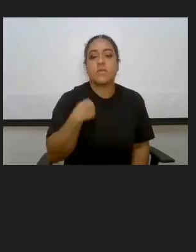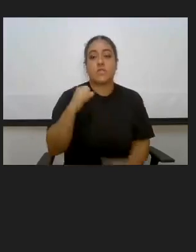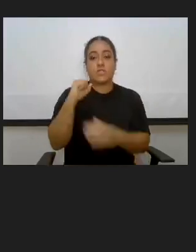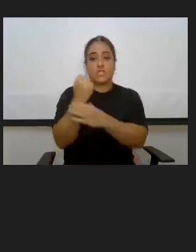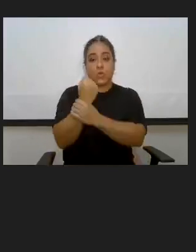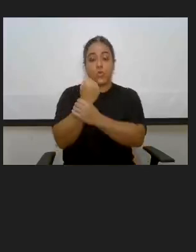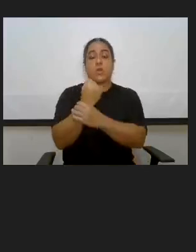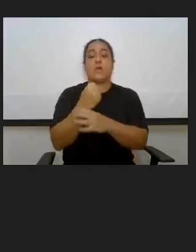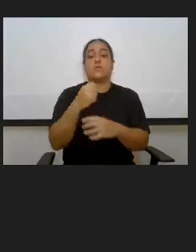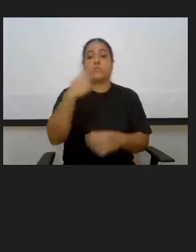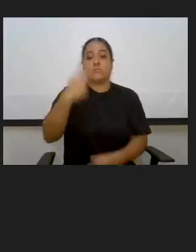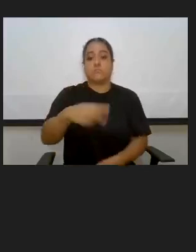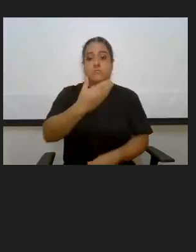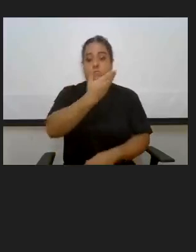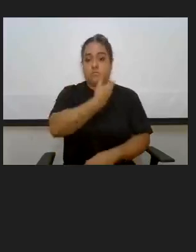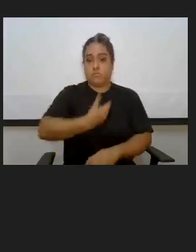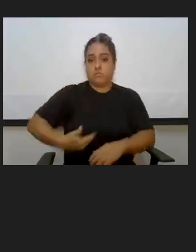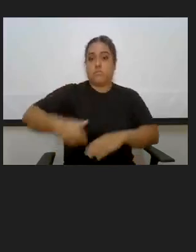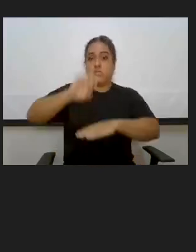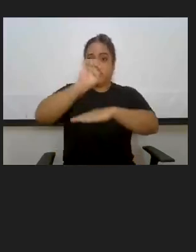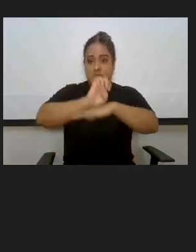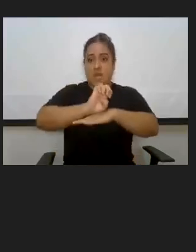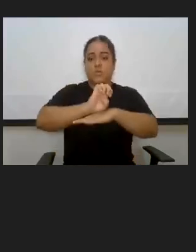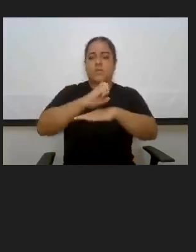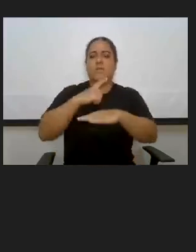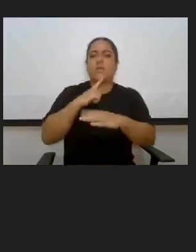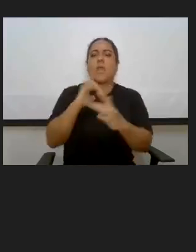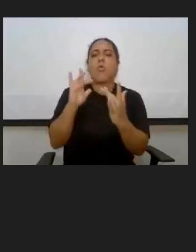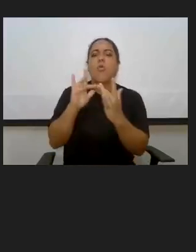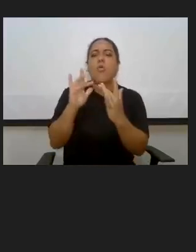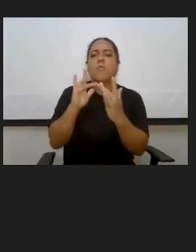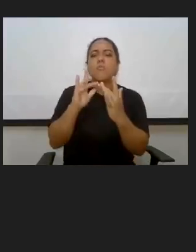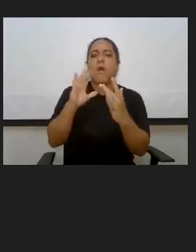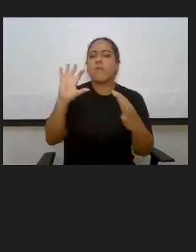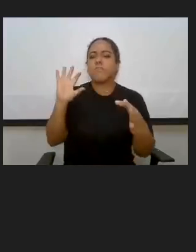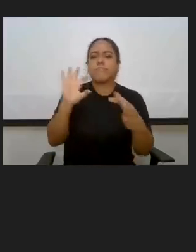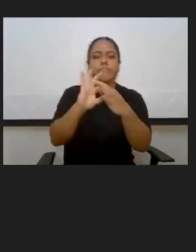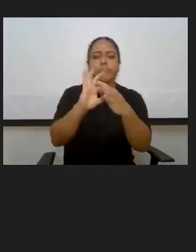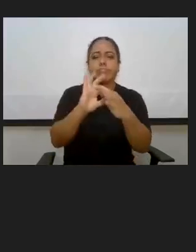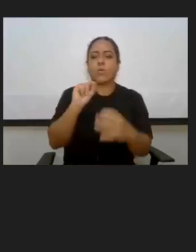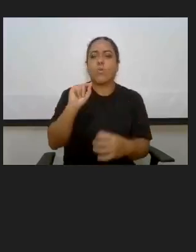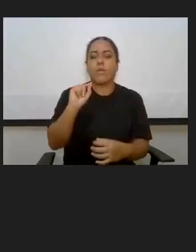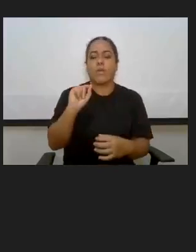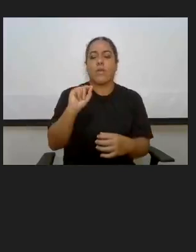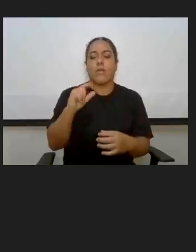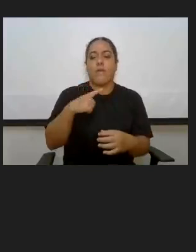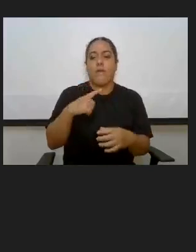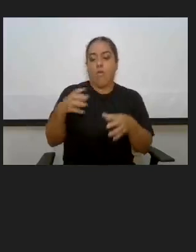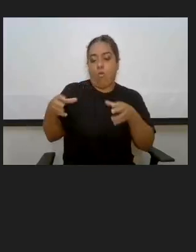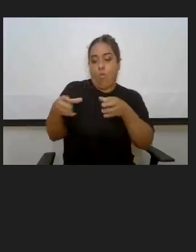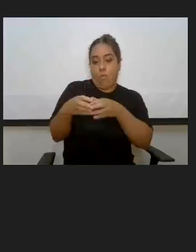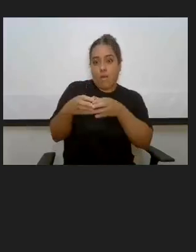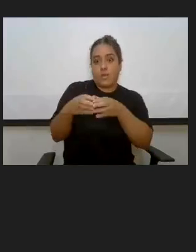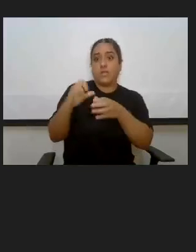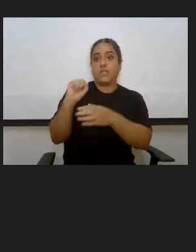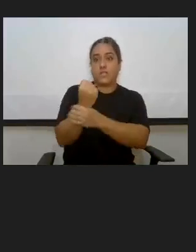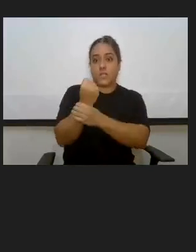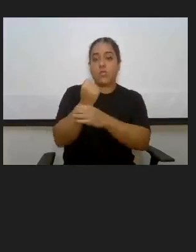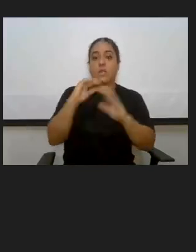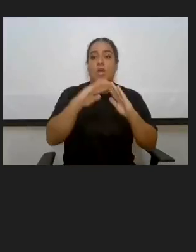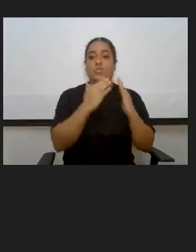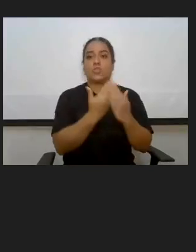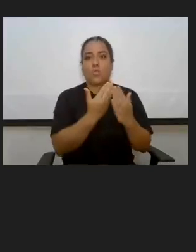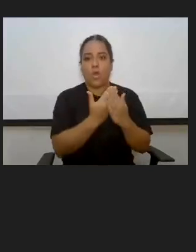Pública do nosso estado, a gente tem um contato direto com a Companhia Independente de Segurança Escolar, com